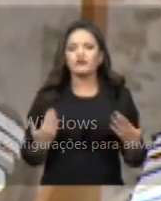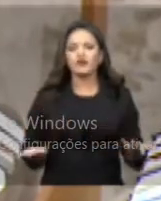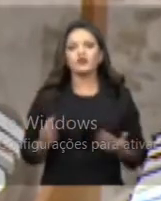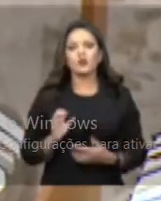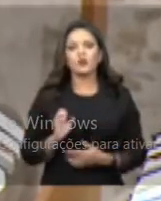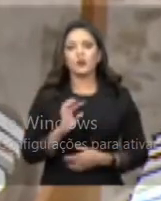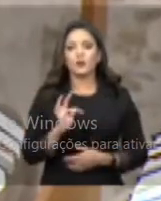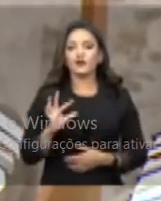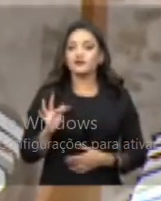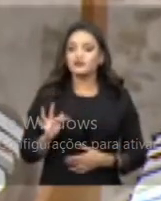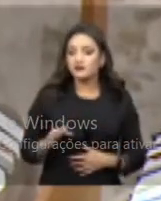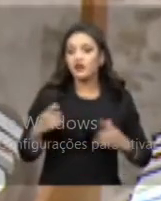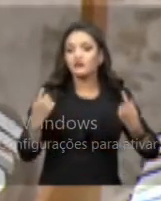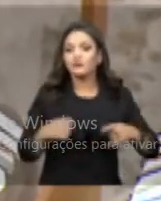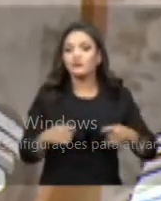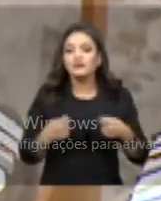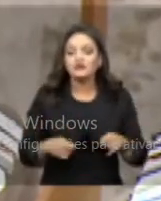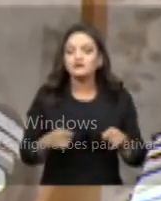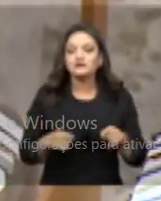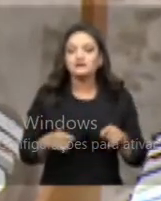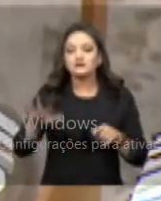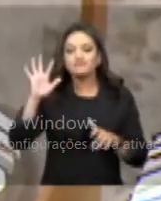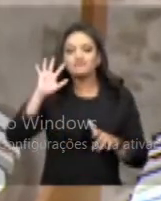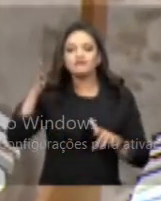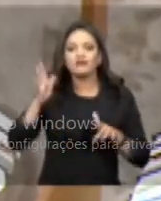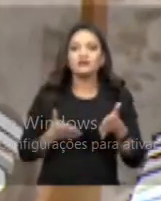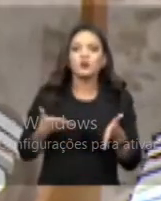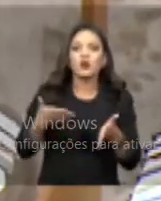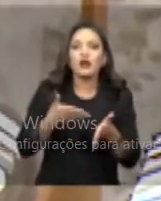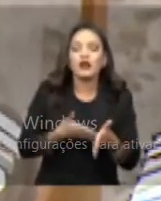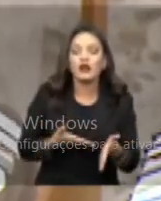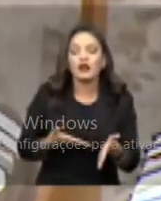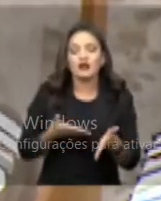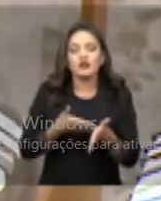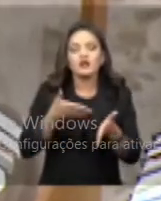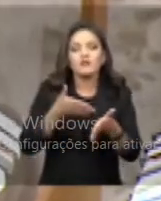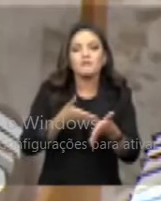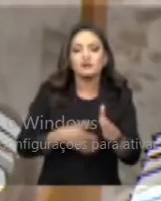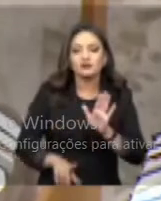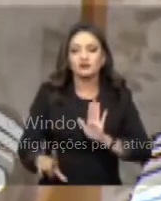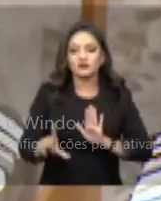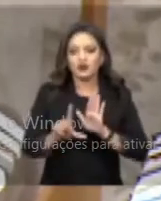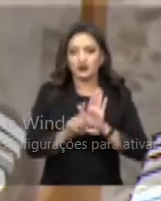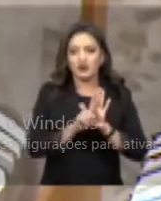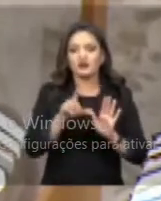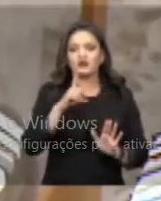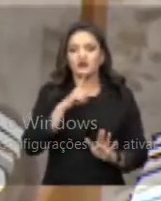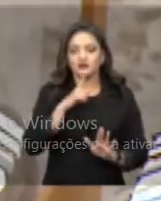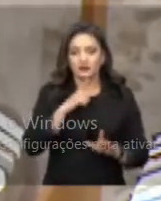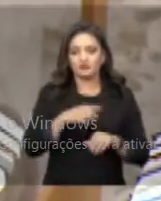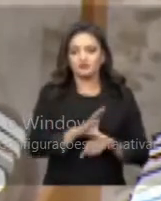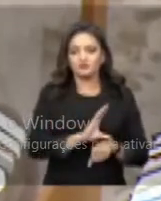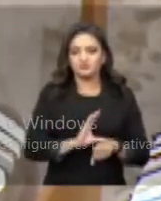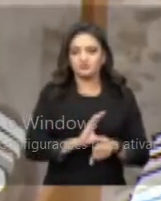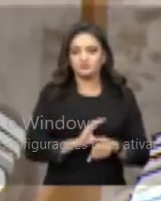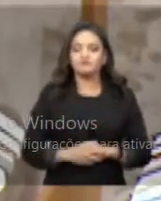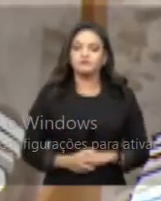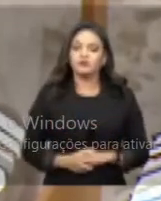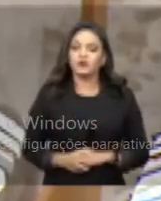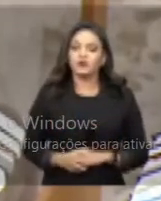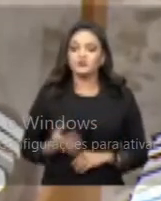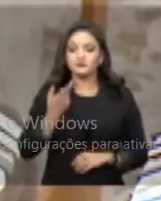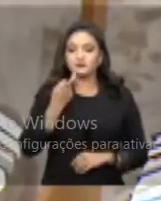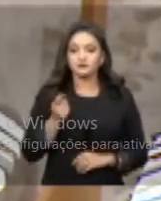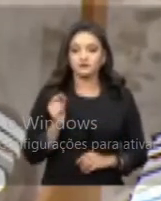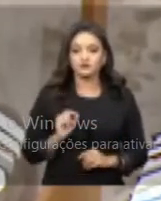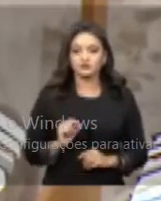de delimitar o alcance normativo do texto constante do artigo 5º, inciso 40 da Constituição, que